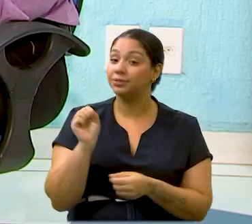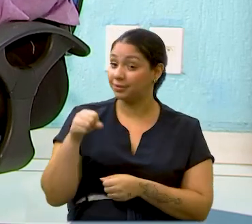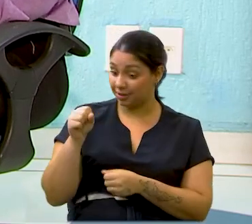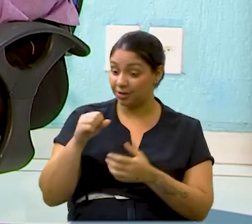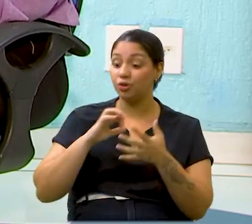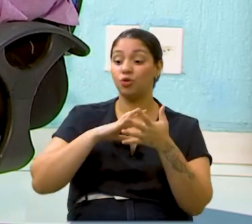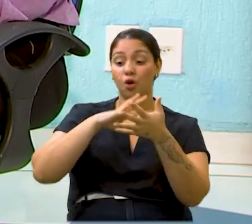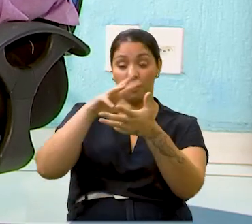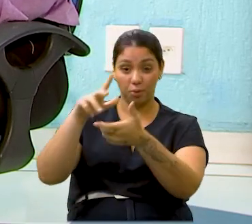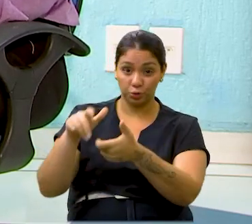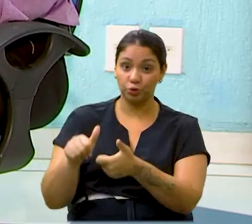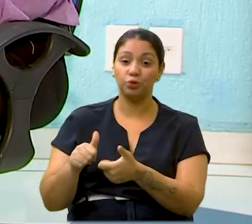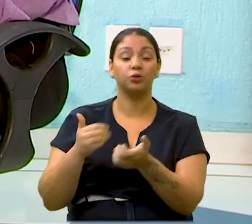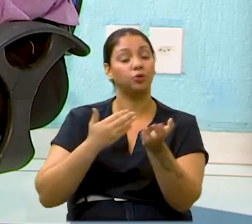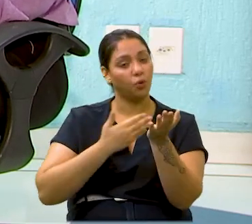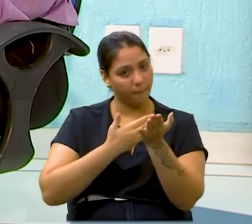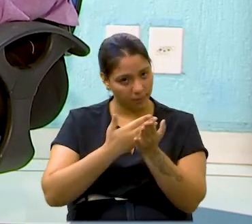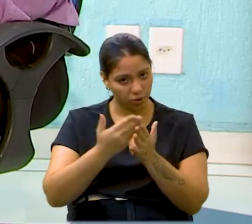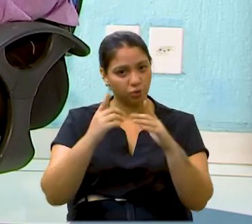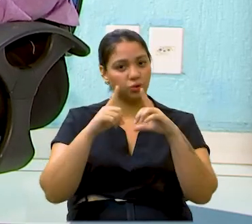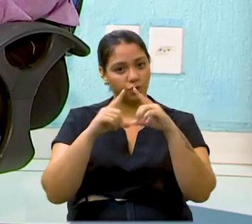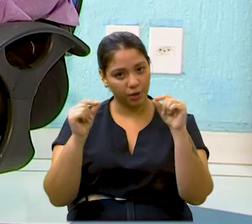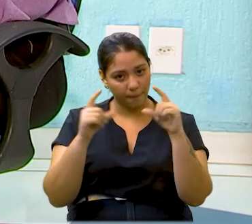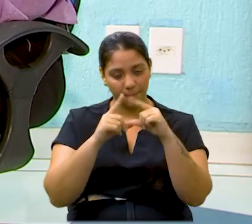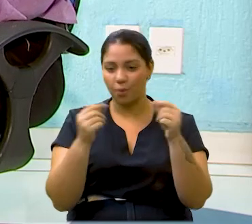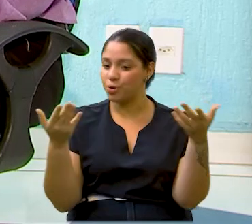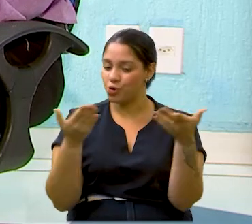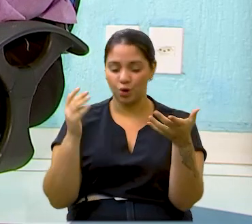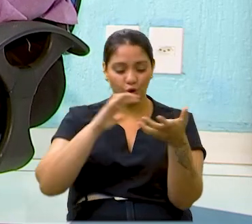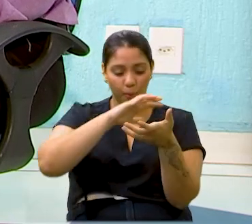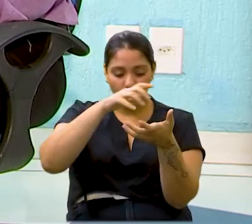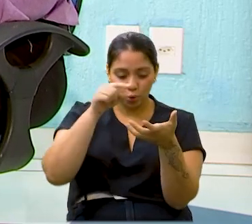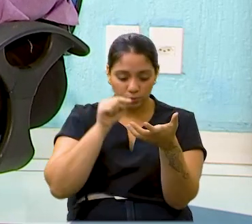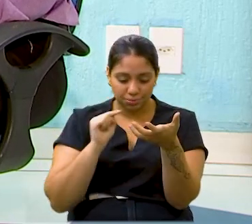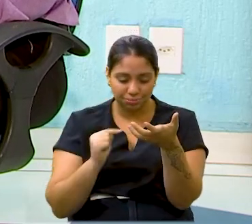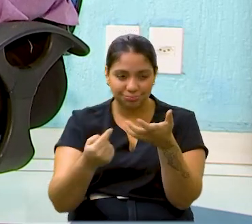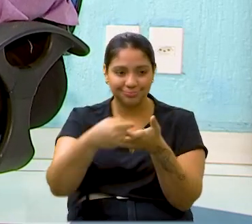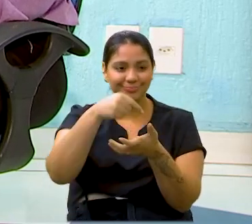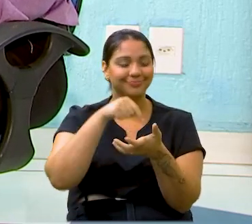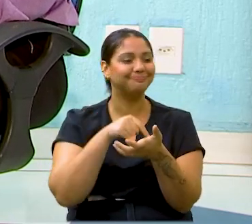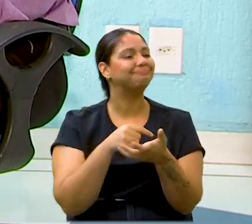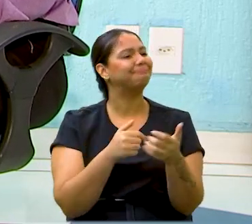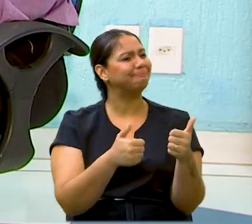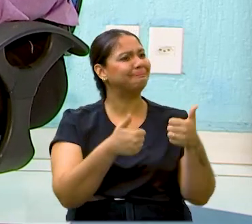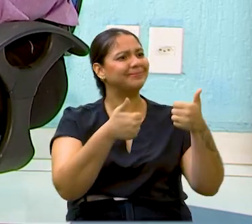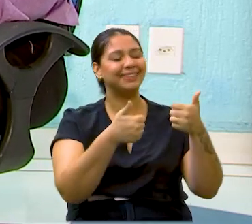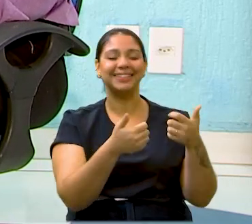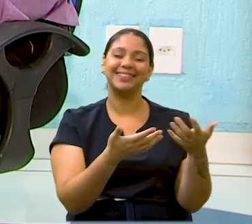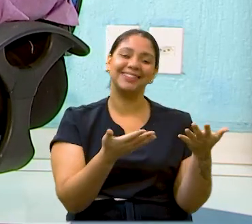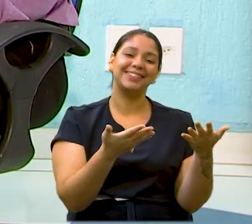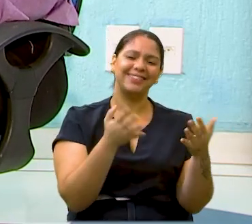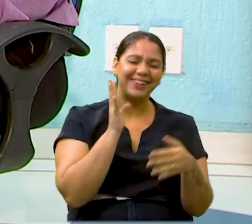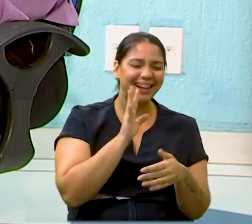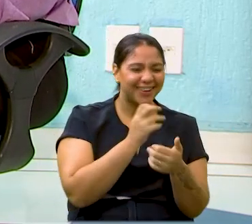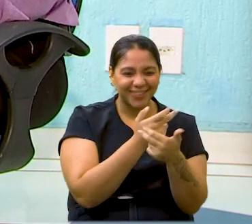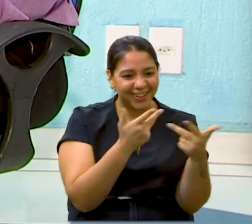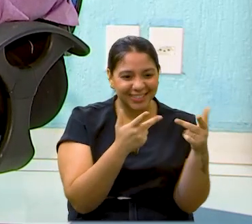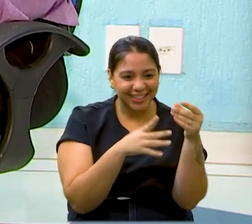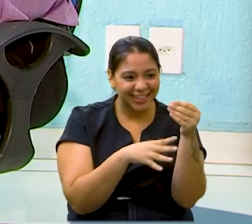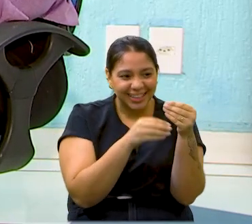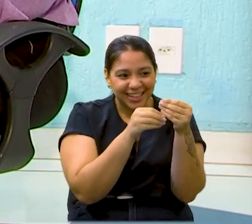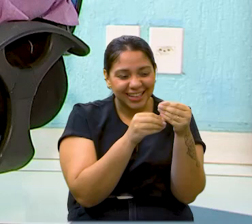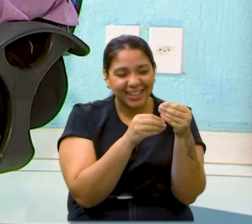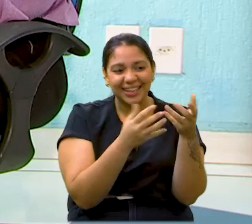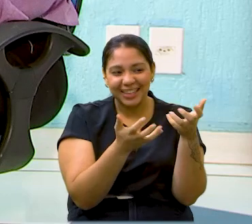No mundo todo. Sim, começou no Japão e estamos no mundo todo. Joia. Tá? Valeu, Yara. Mais alguma coisa que